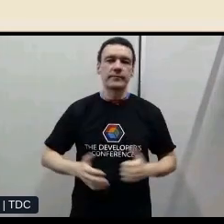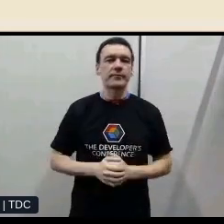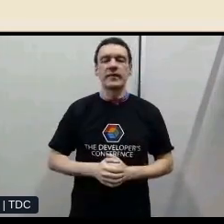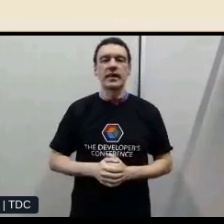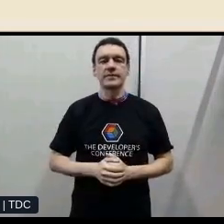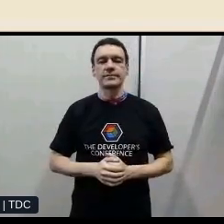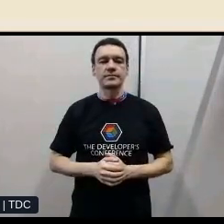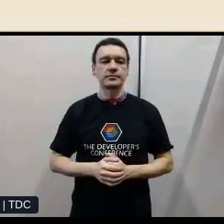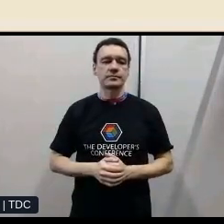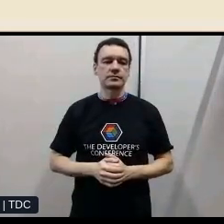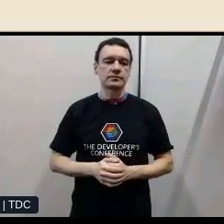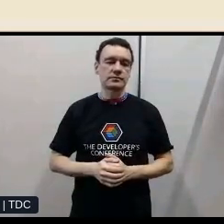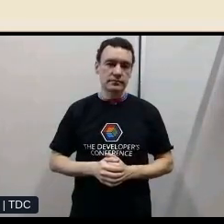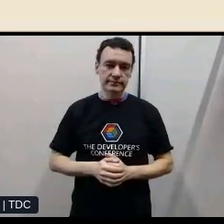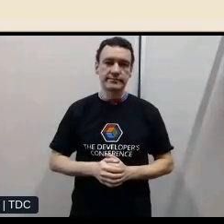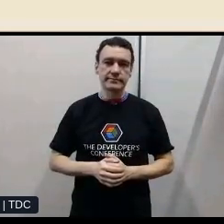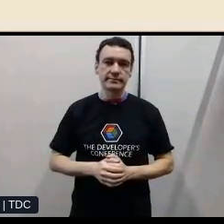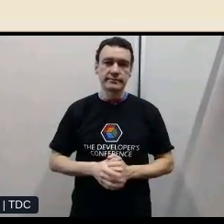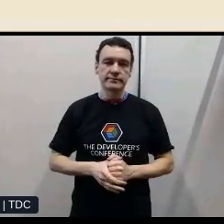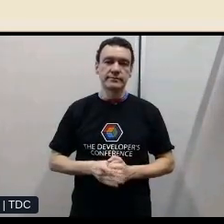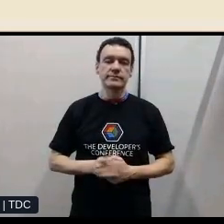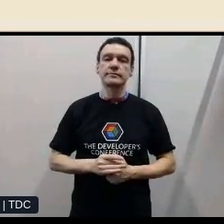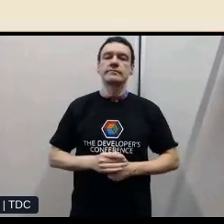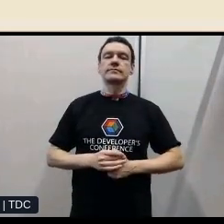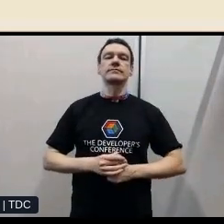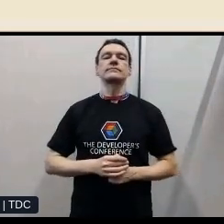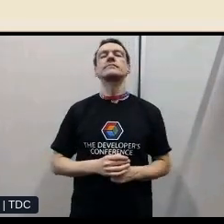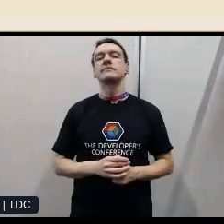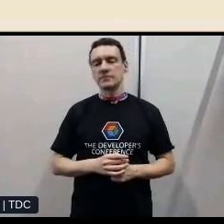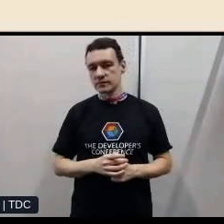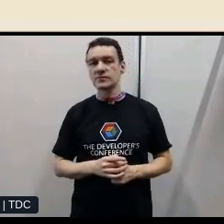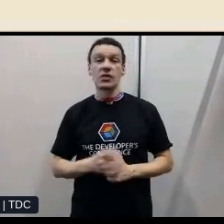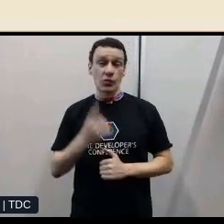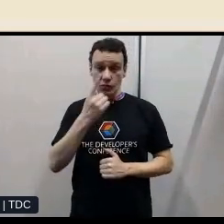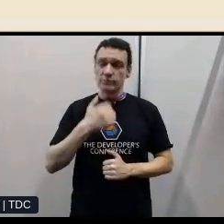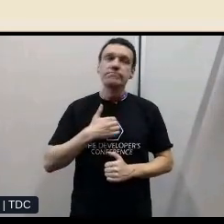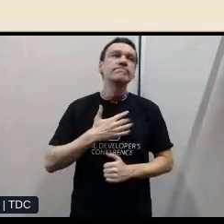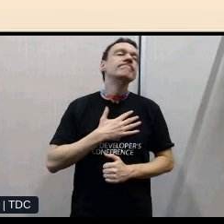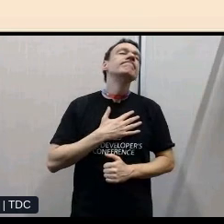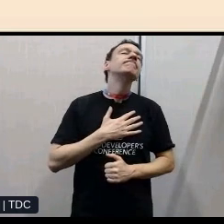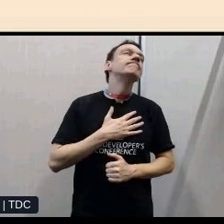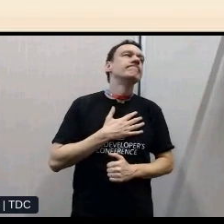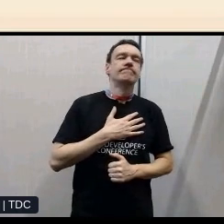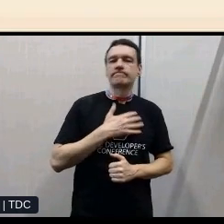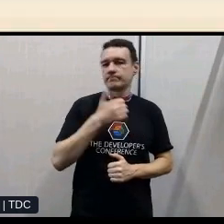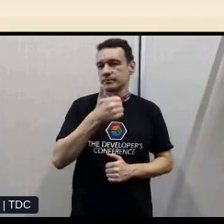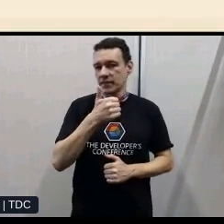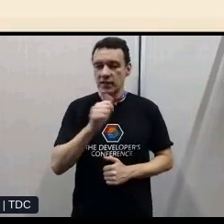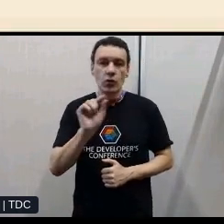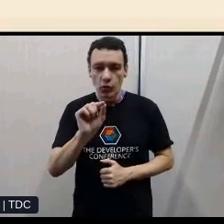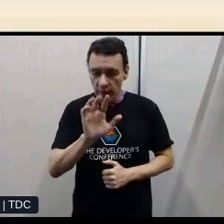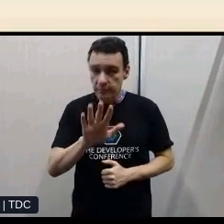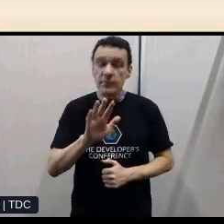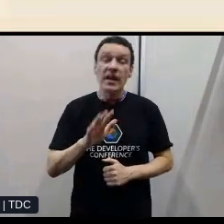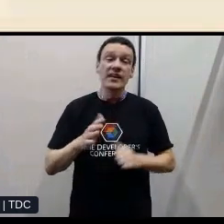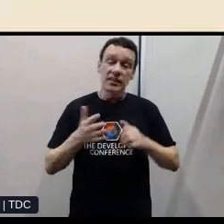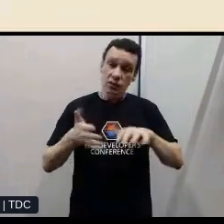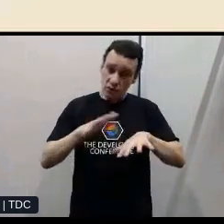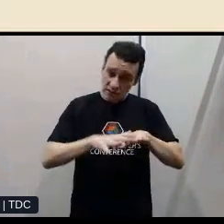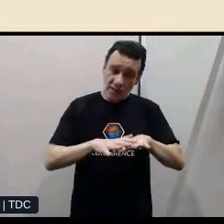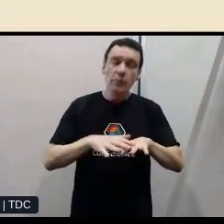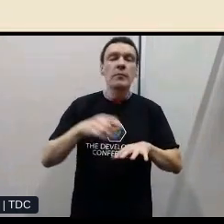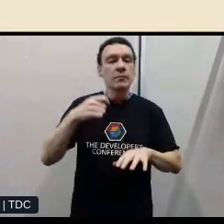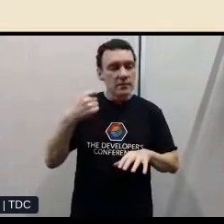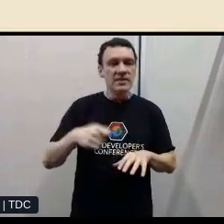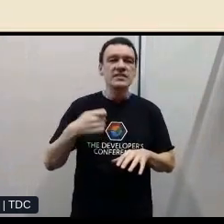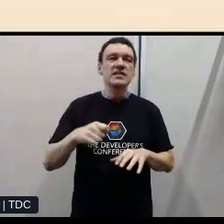próximo? Então, uma frase que eu gosto bastante é de que a inclusão precisa ser de propósito e com